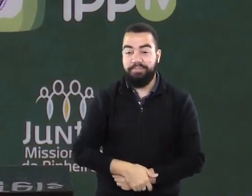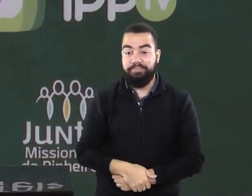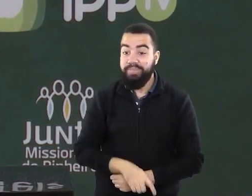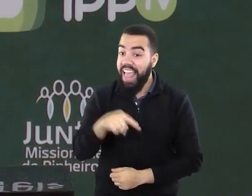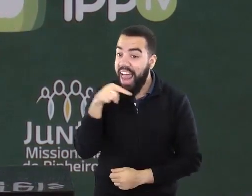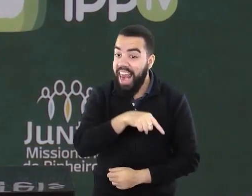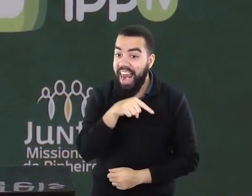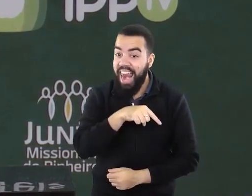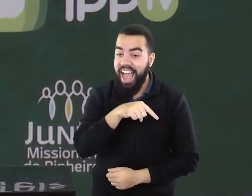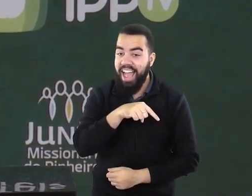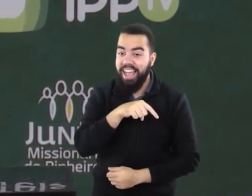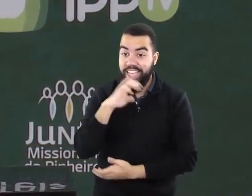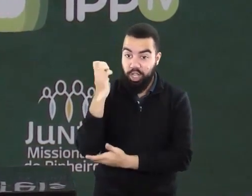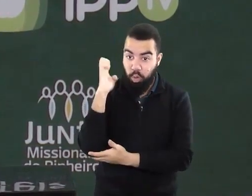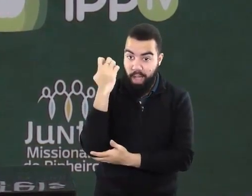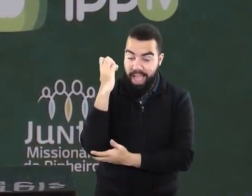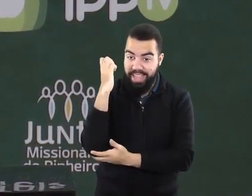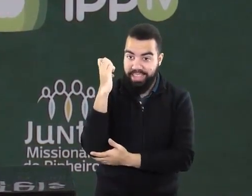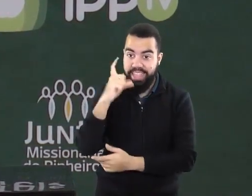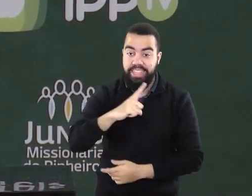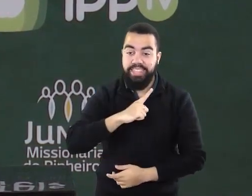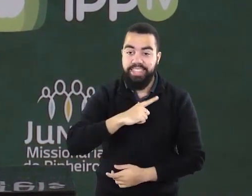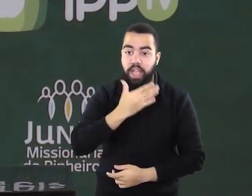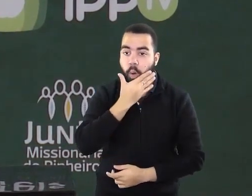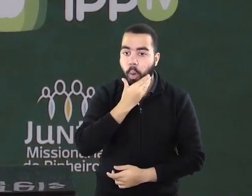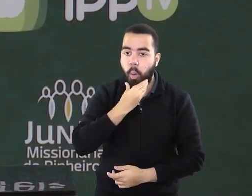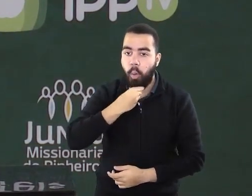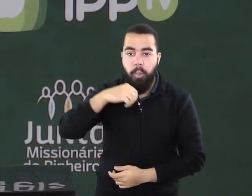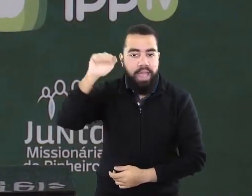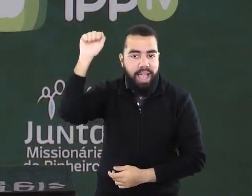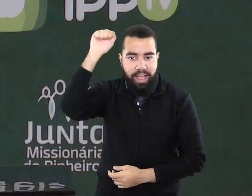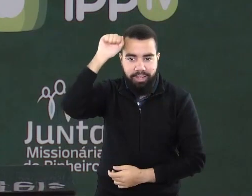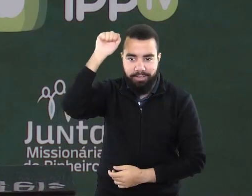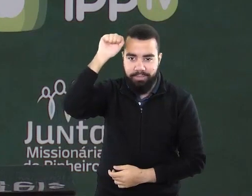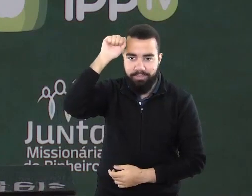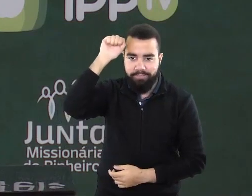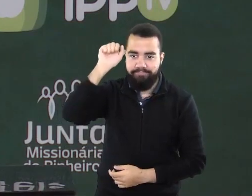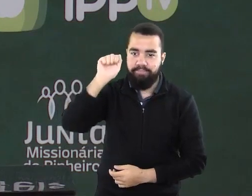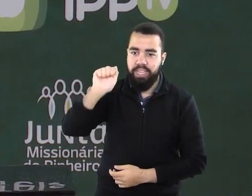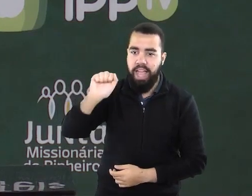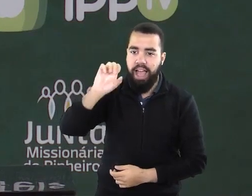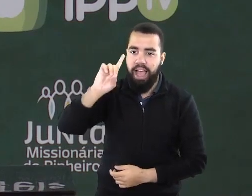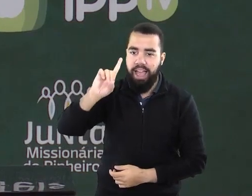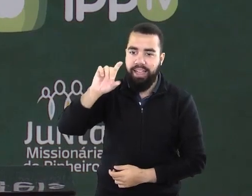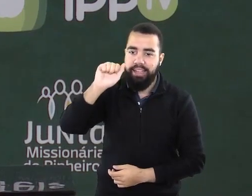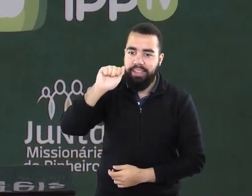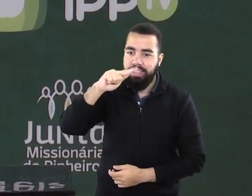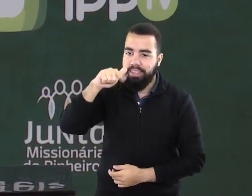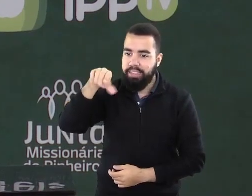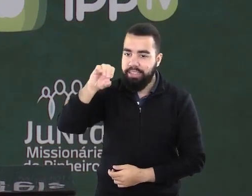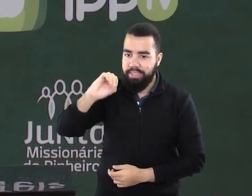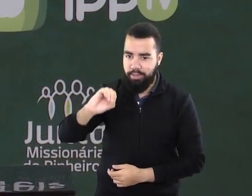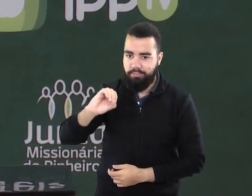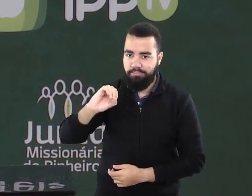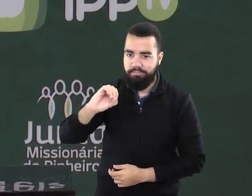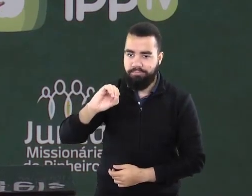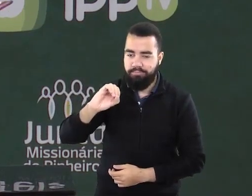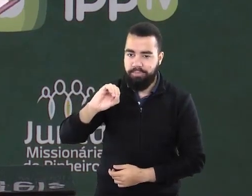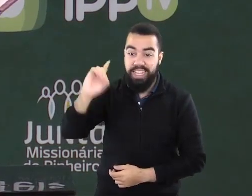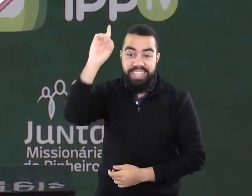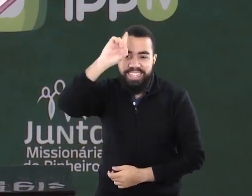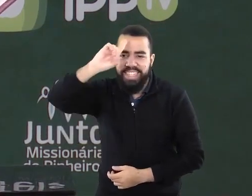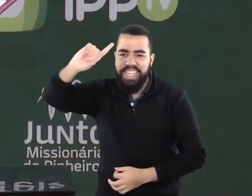Ali está o homem criado à imagem e à semelhança de Deus, criado pelo